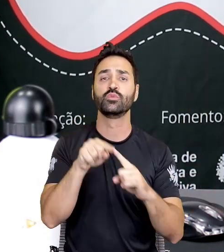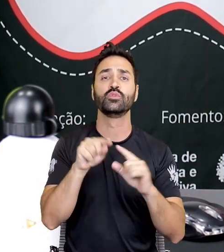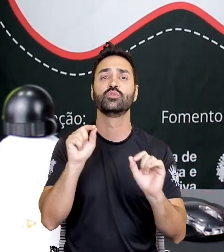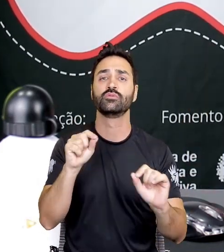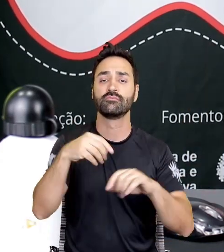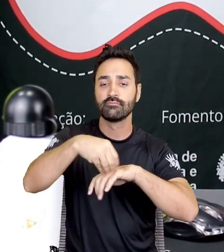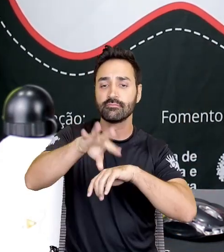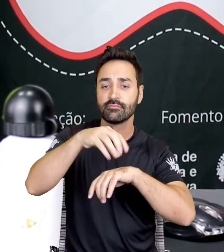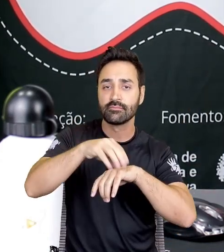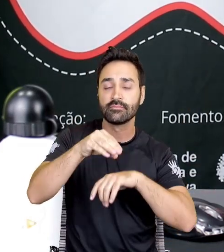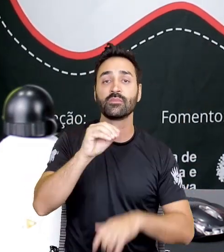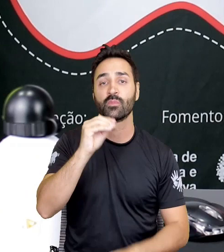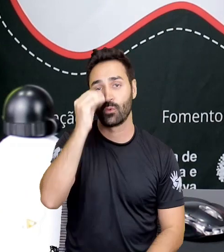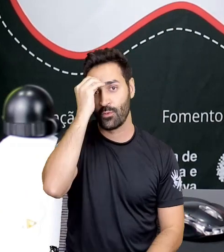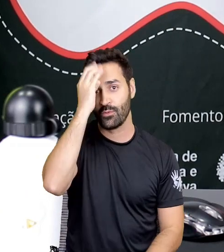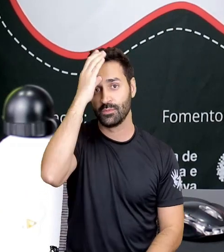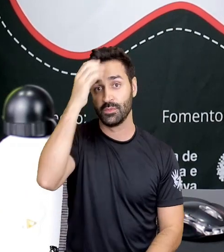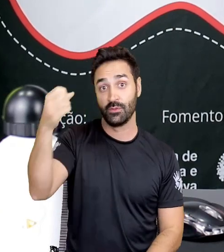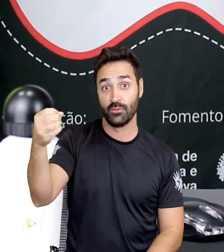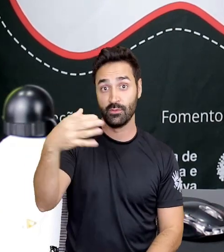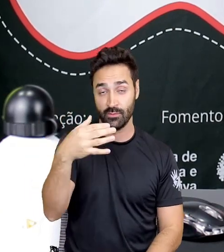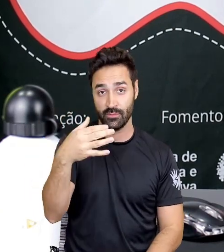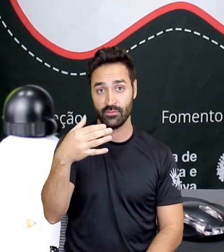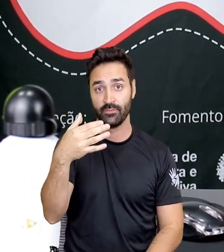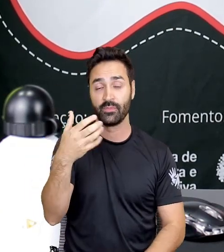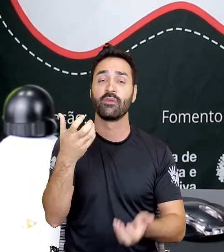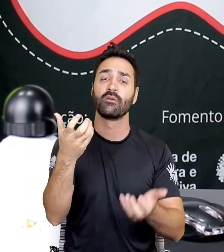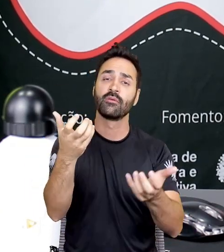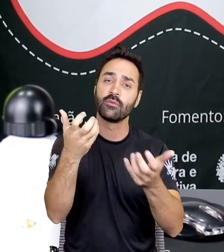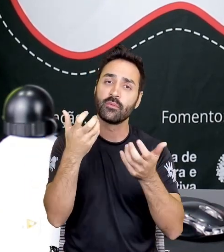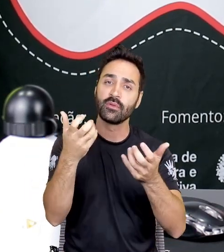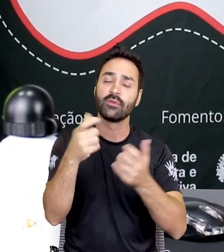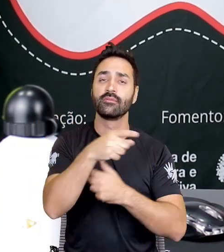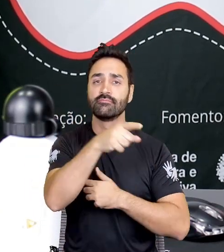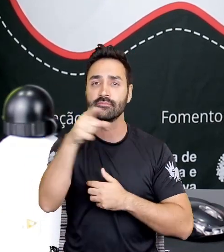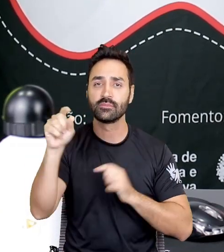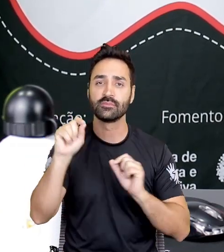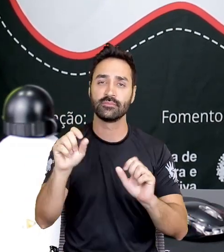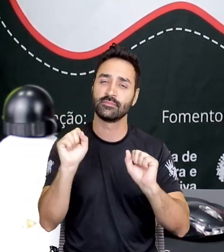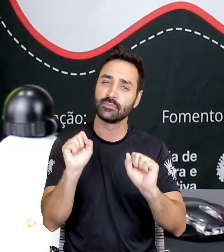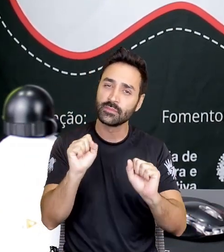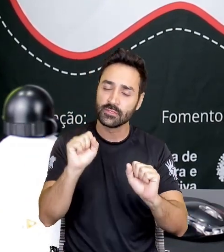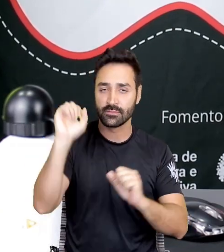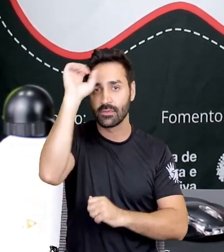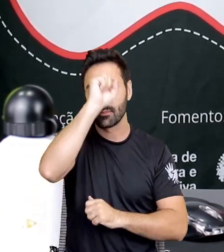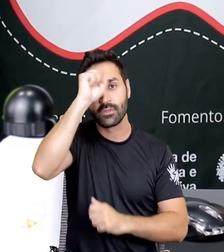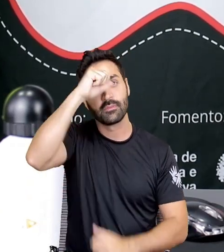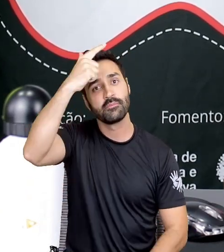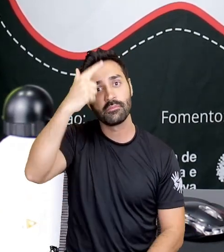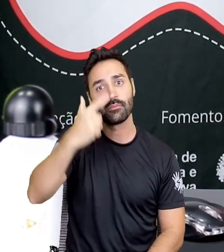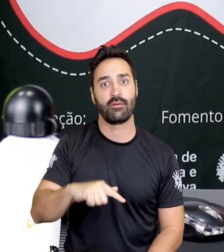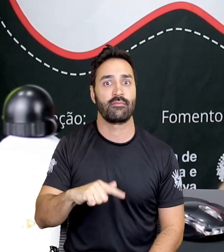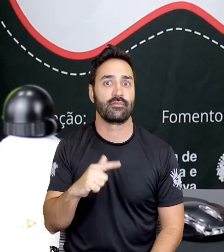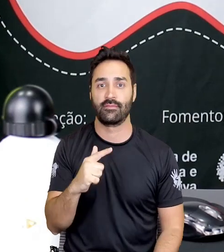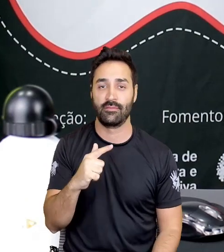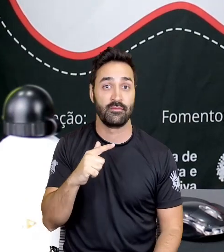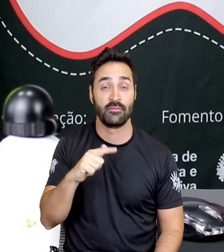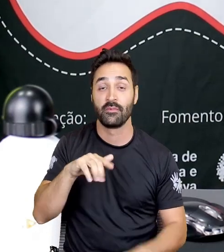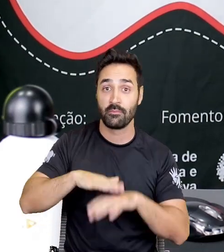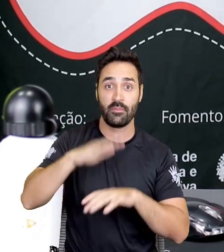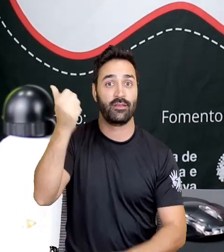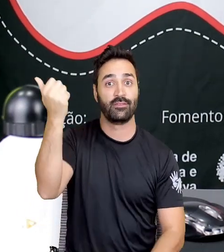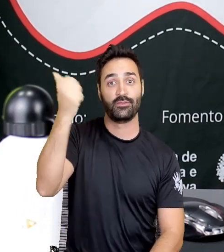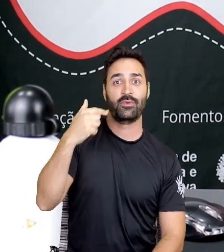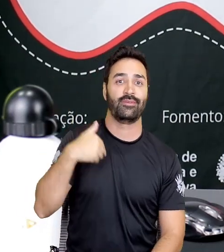um conhecimento novo. Eu quero que vocês possam aprender tanto ou mais do que eu tenho